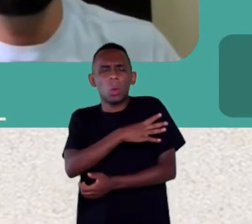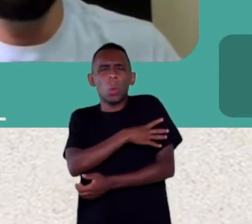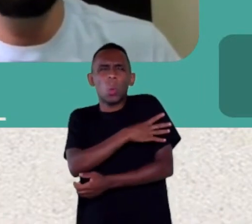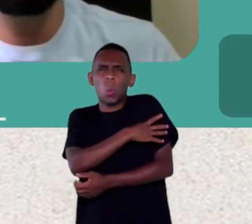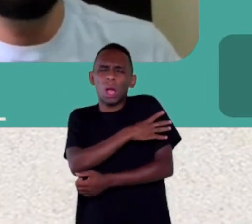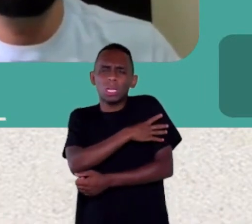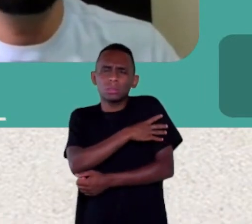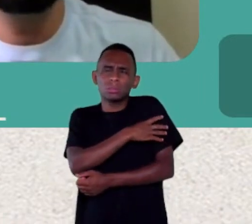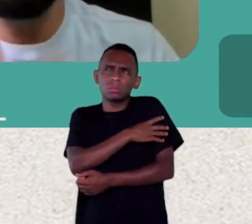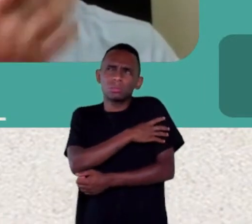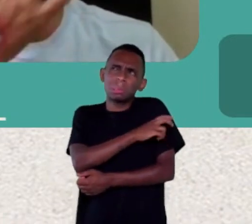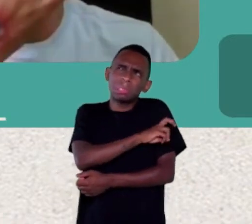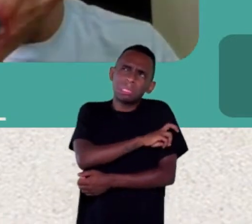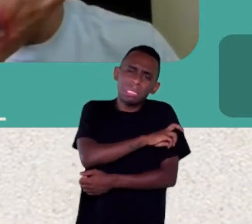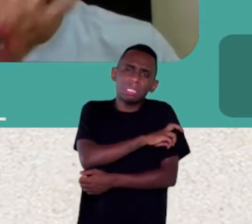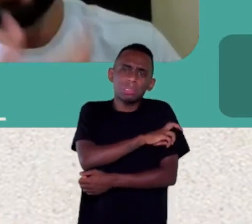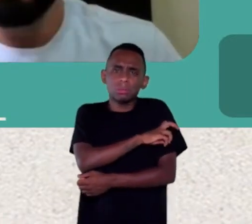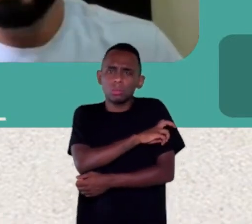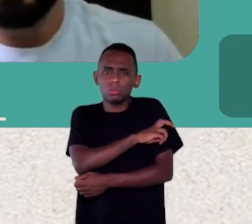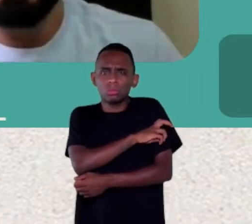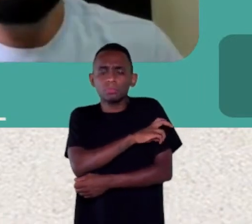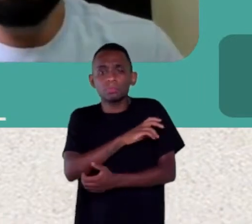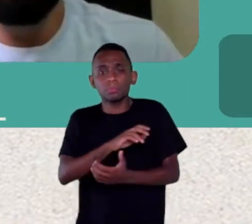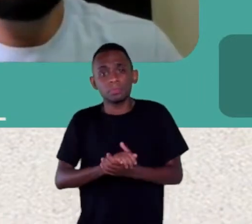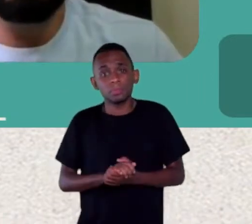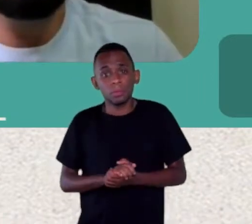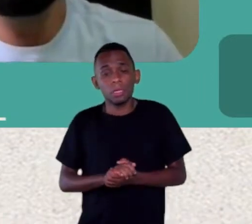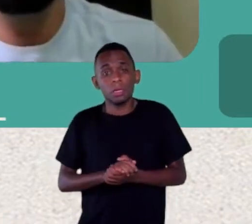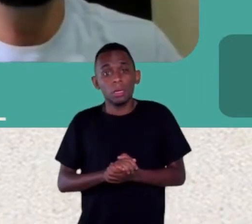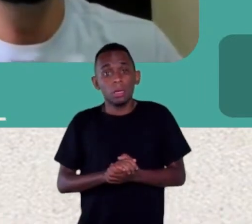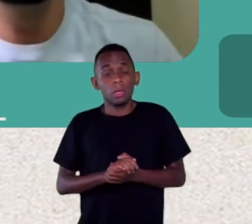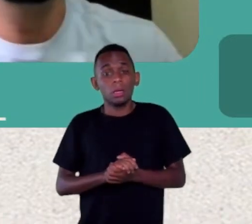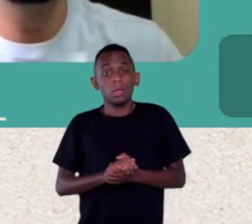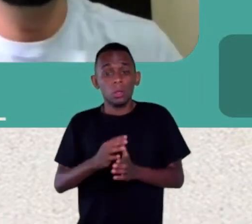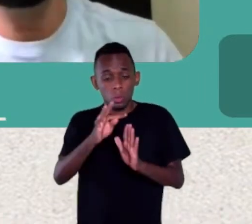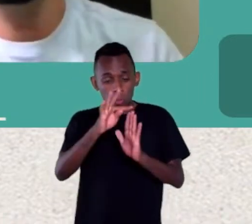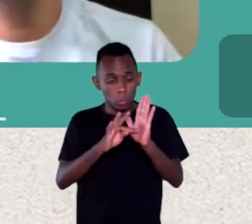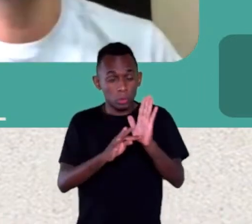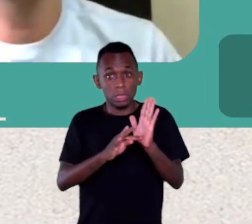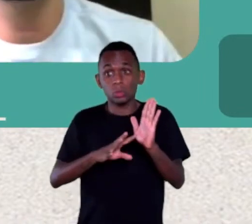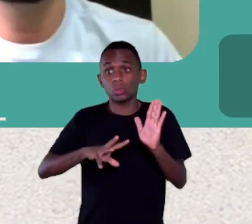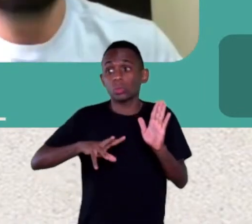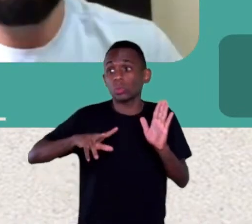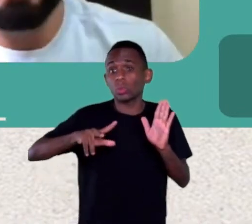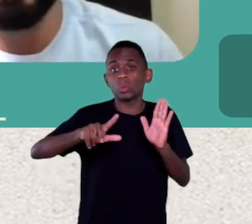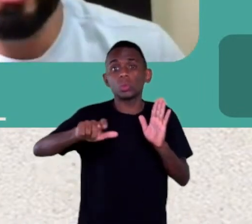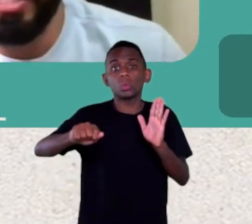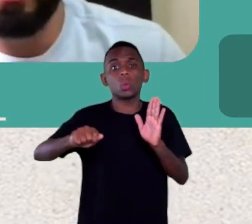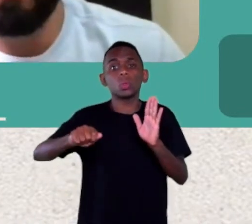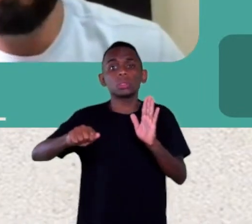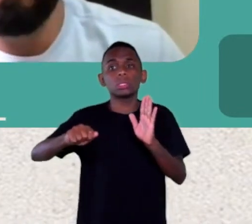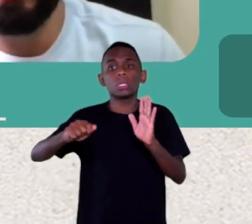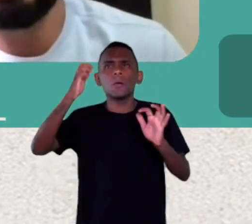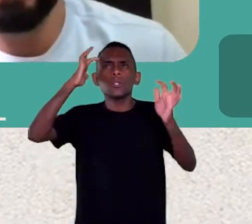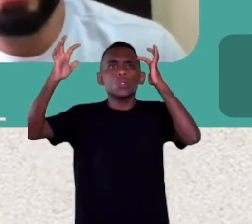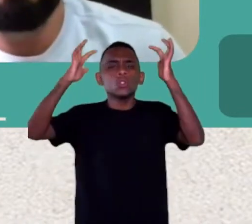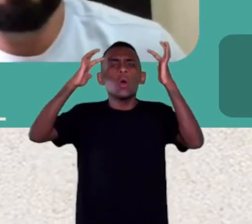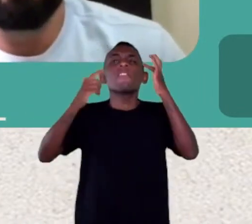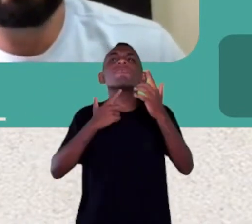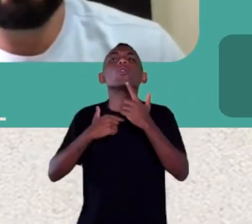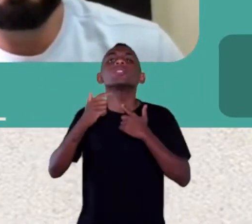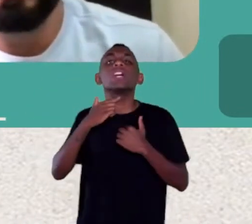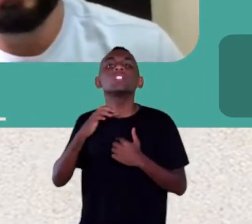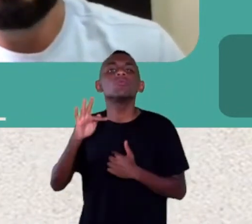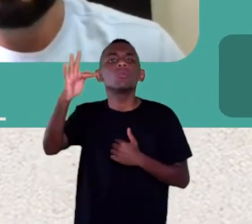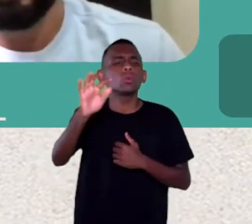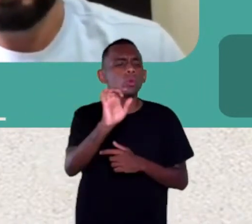hoje é quinto ano, né? A quarta série de antigamente, ela pegou um texto de todo mundo, o que era o sonho da vida de cada um, o que esperava